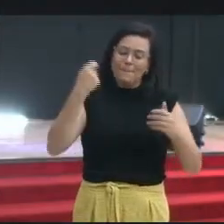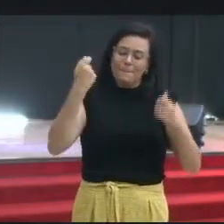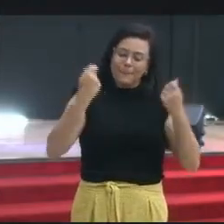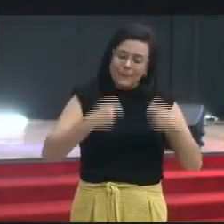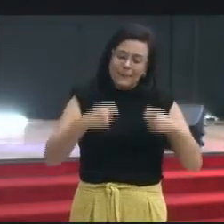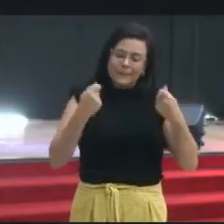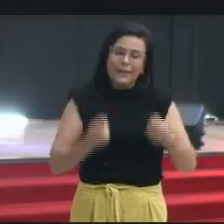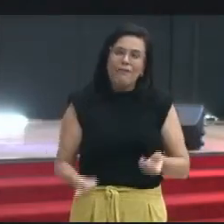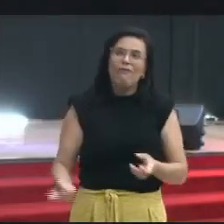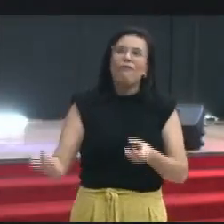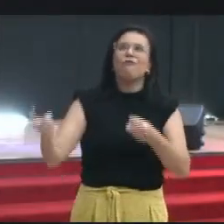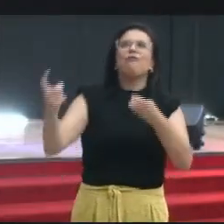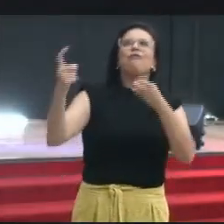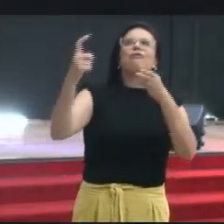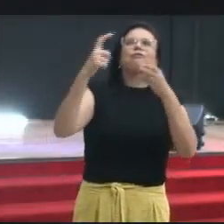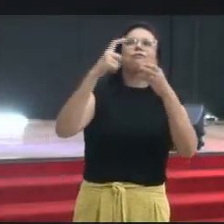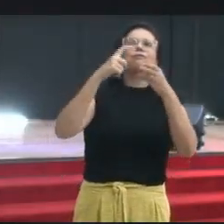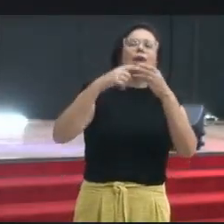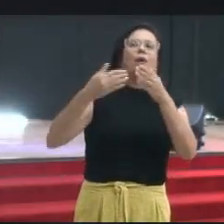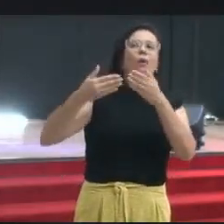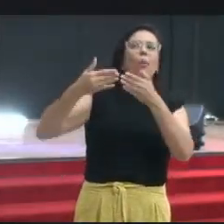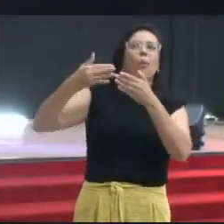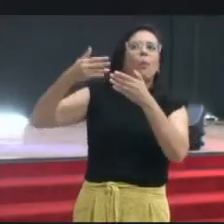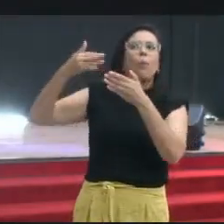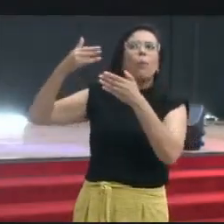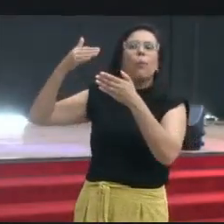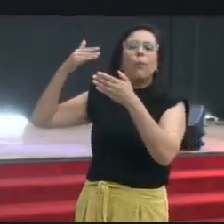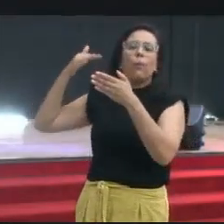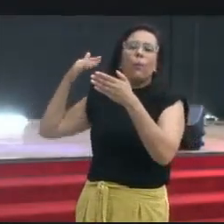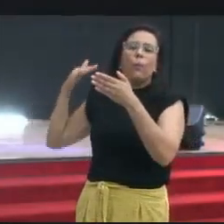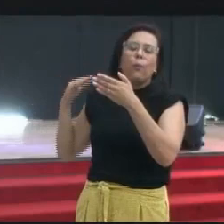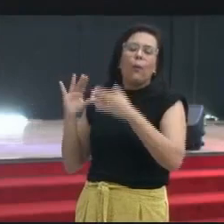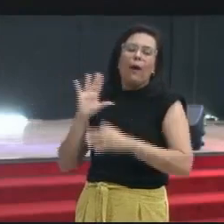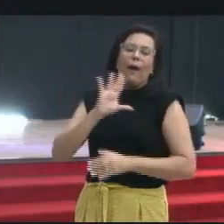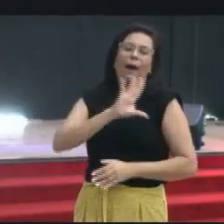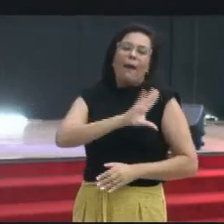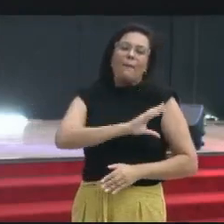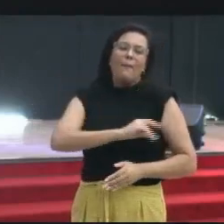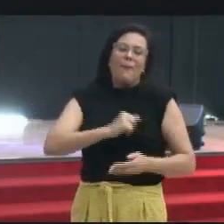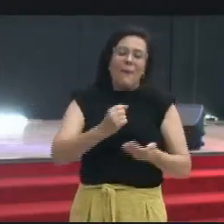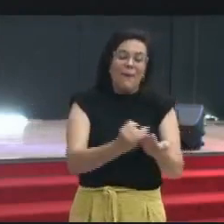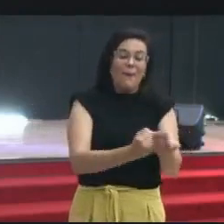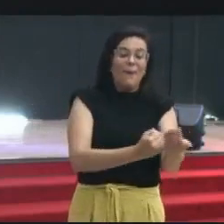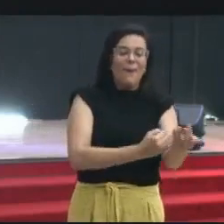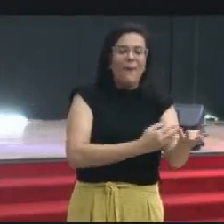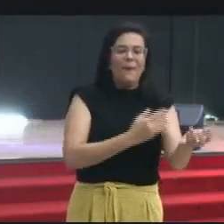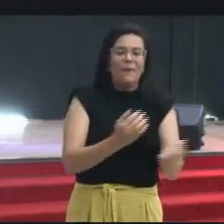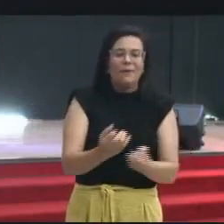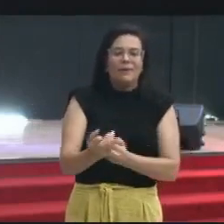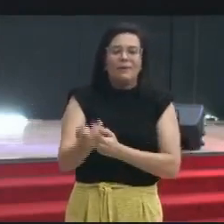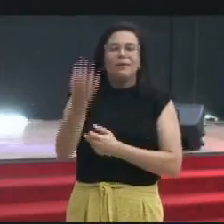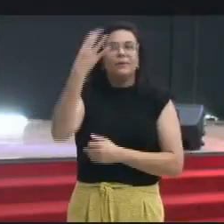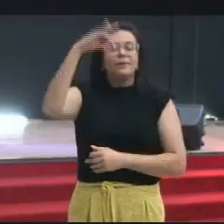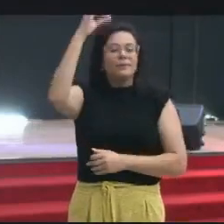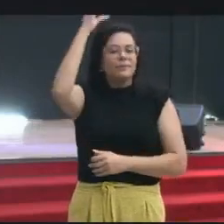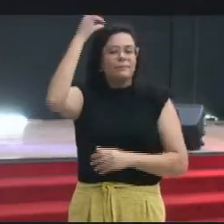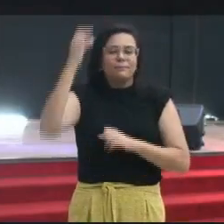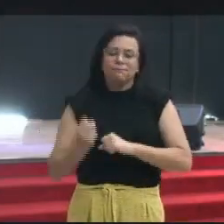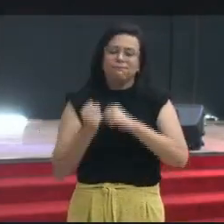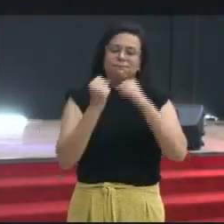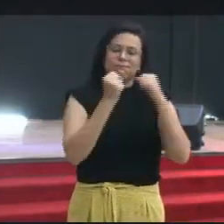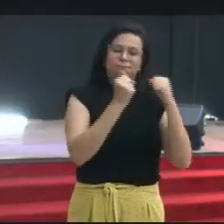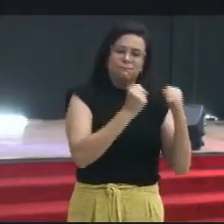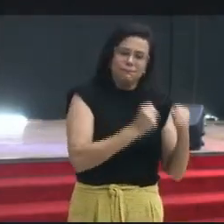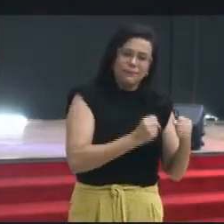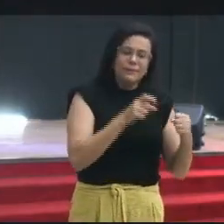primeiro amor. Você precisa se emocionar de novo com o poder do Espírito Santo. Você